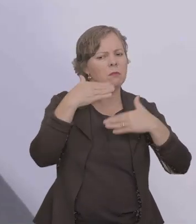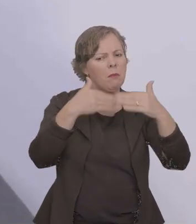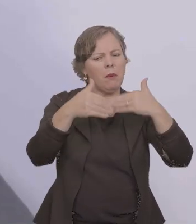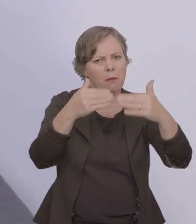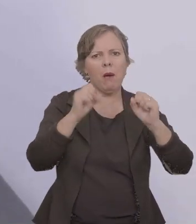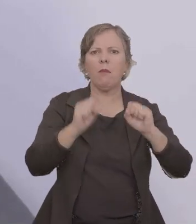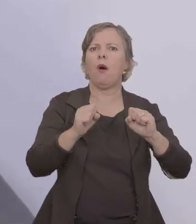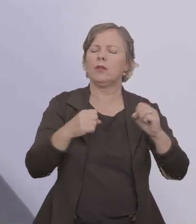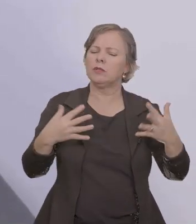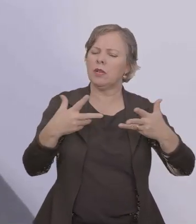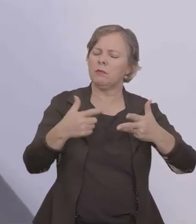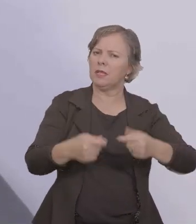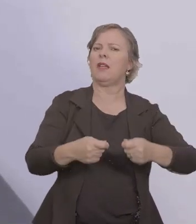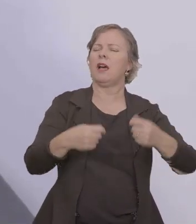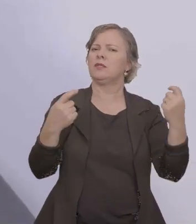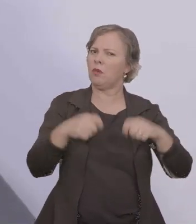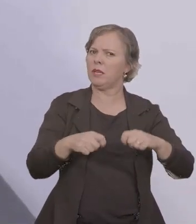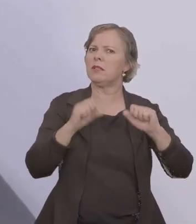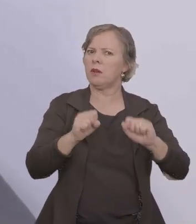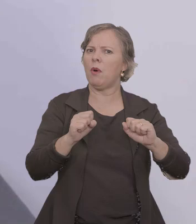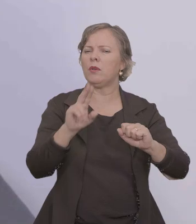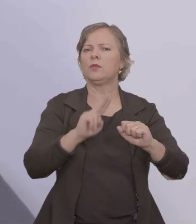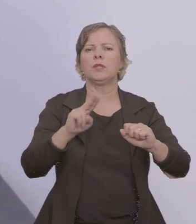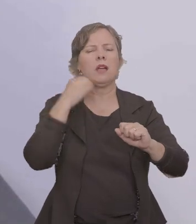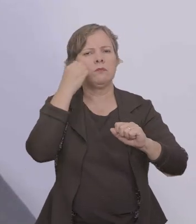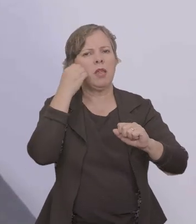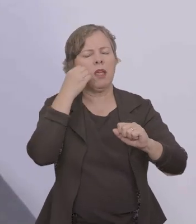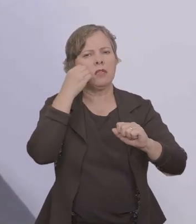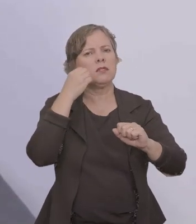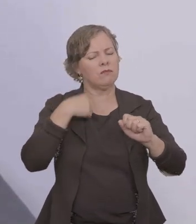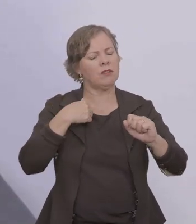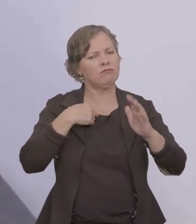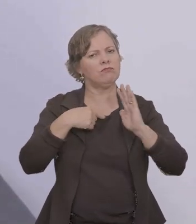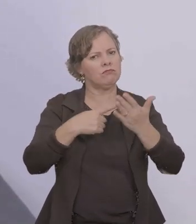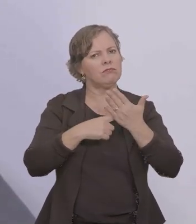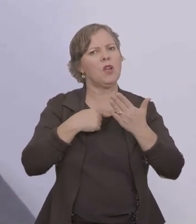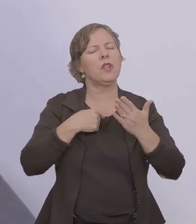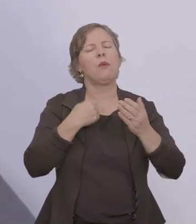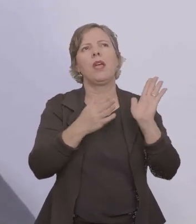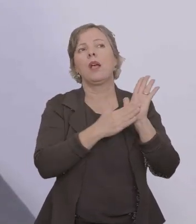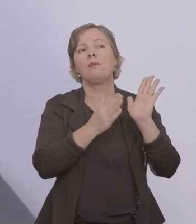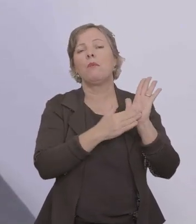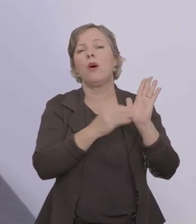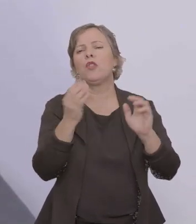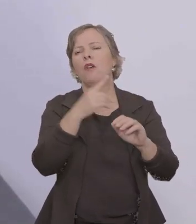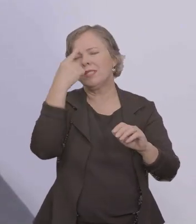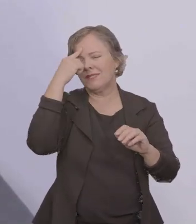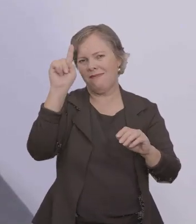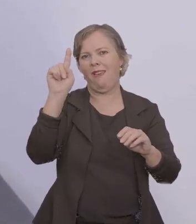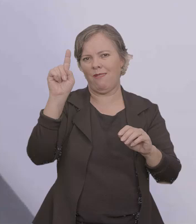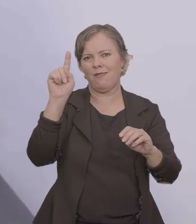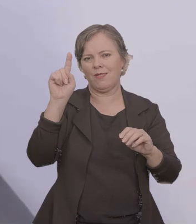tenho muitas habilidades, muitas competências, experiências profissionais que vão me ajudar a propor novas